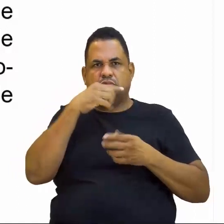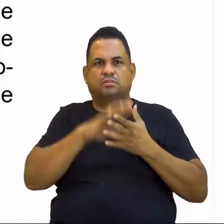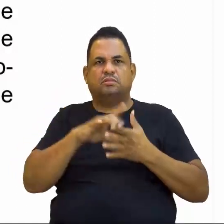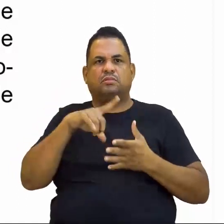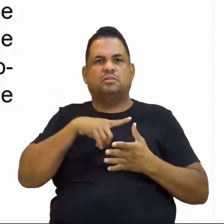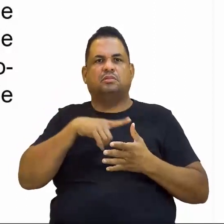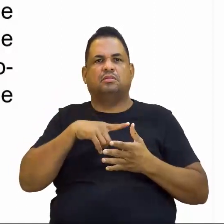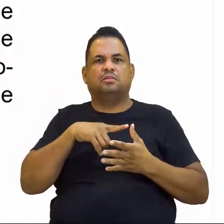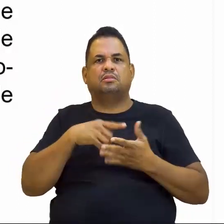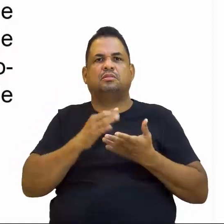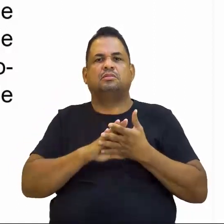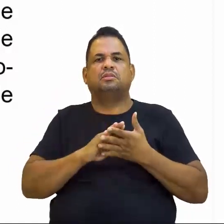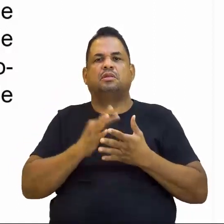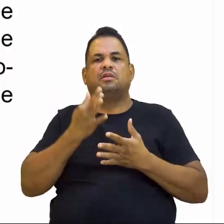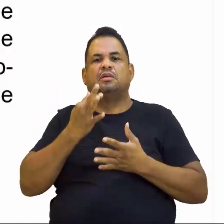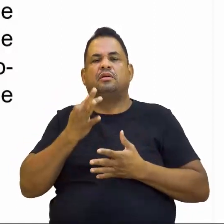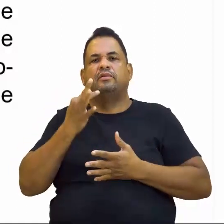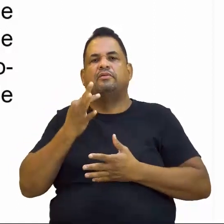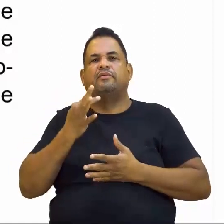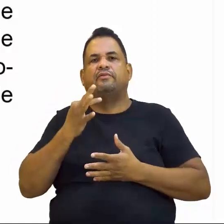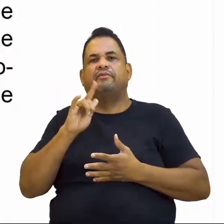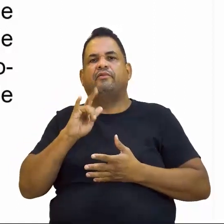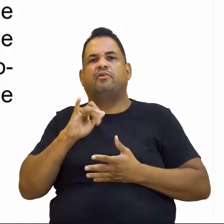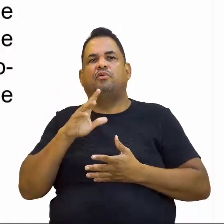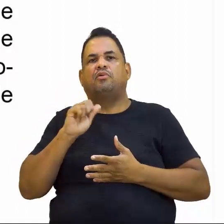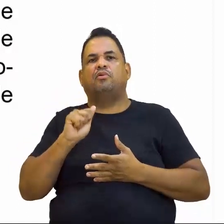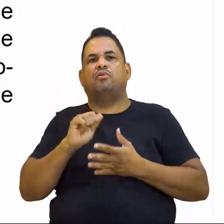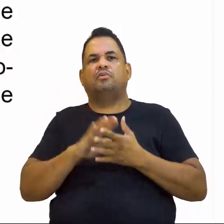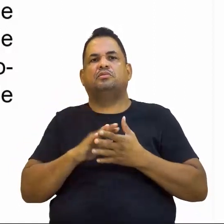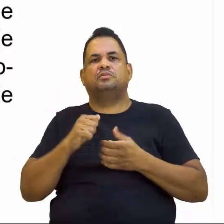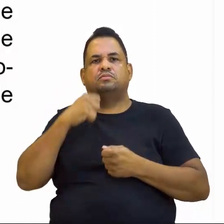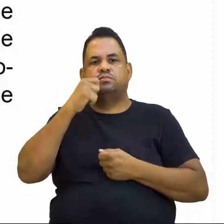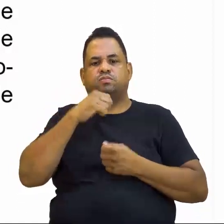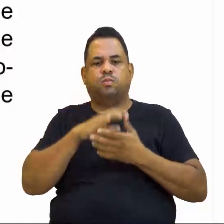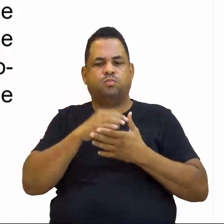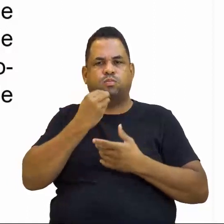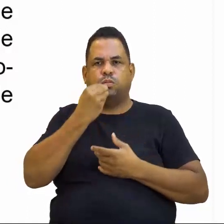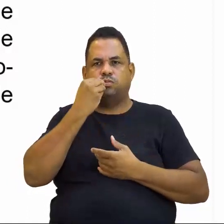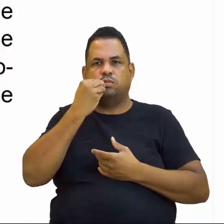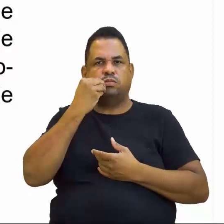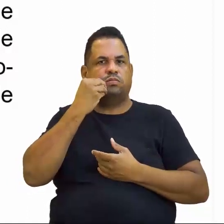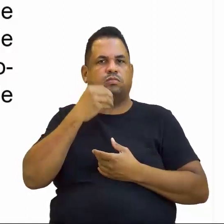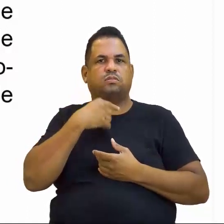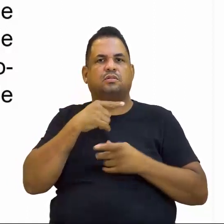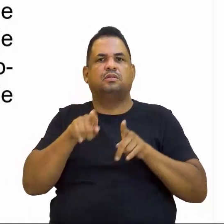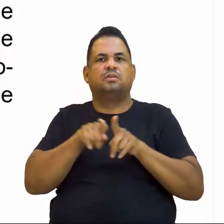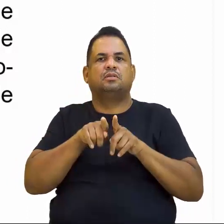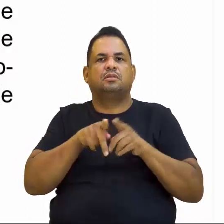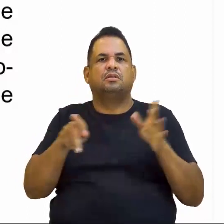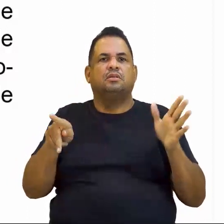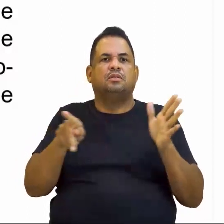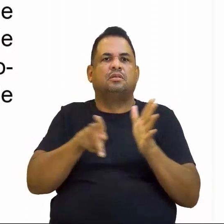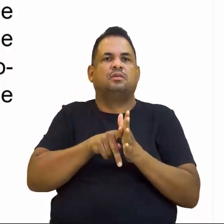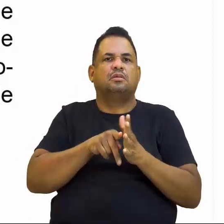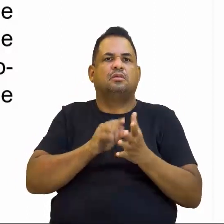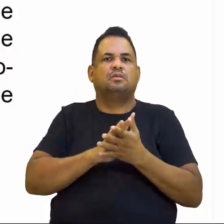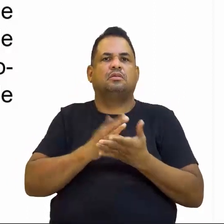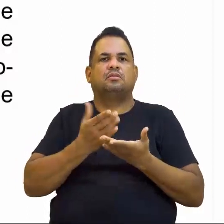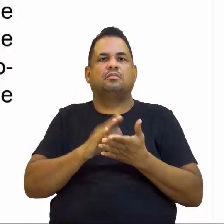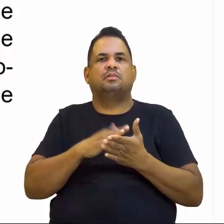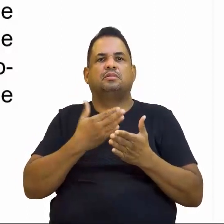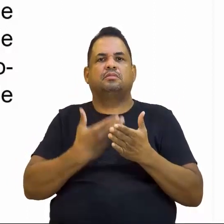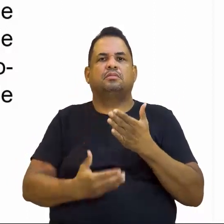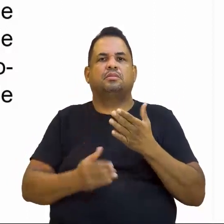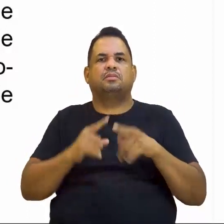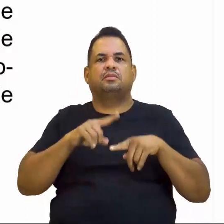do flúor, né? Ele também é utilizado em enxaguantes bucais, pois tem a propriedade de inibir a perda